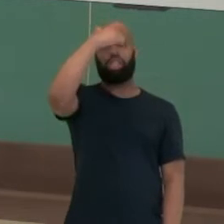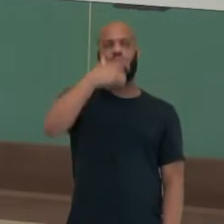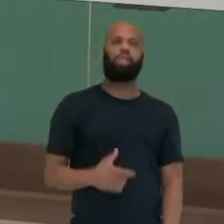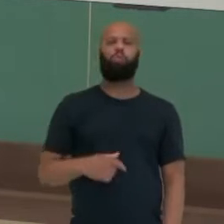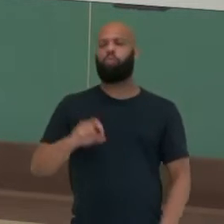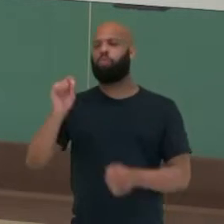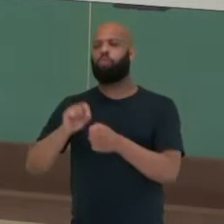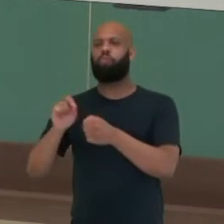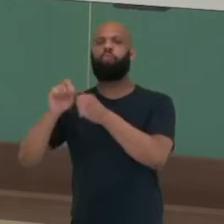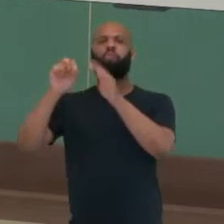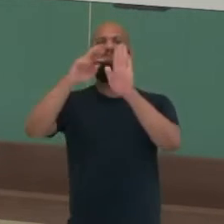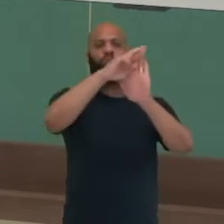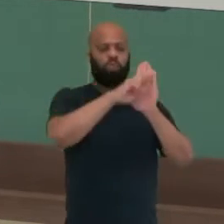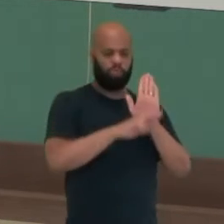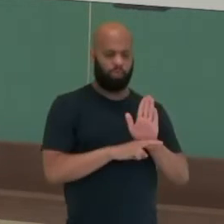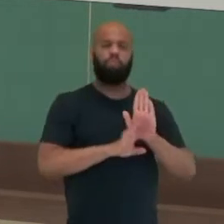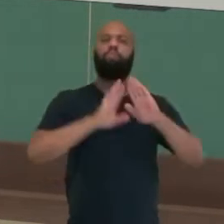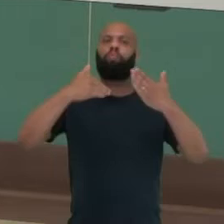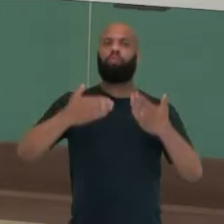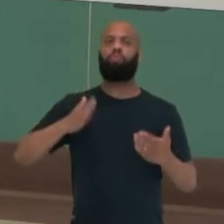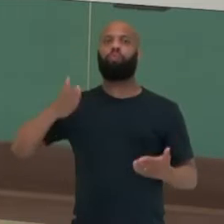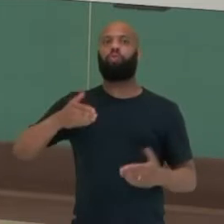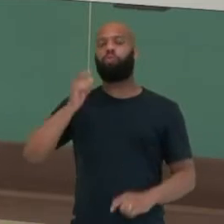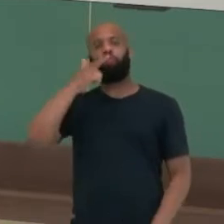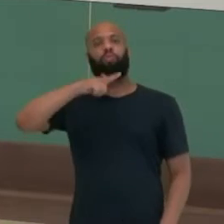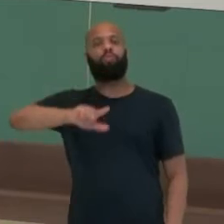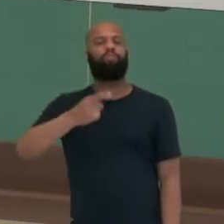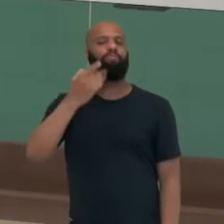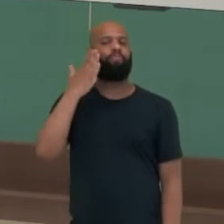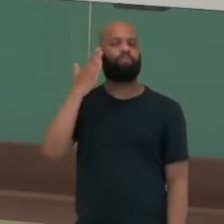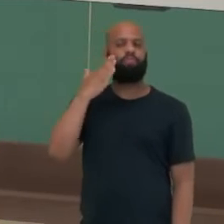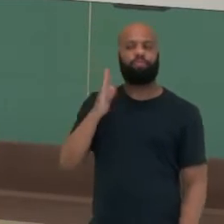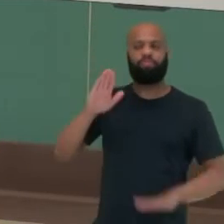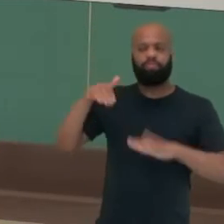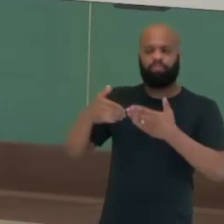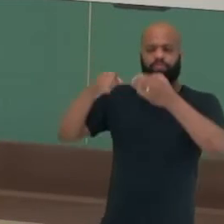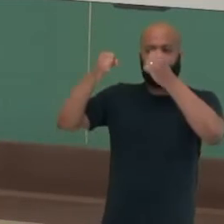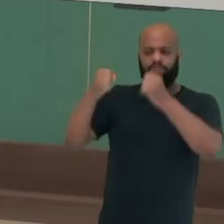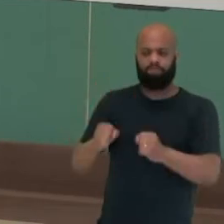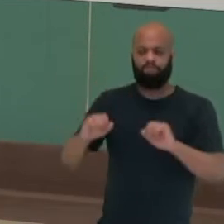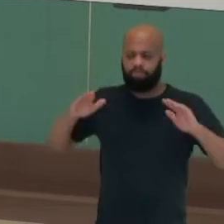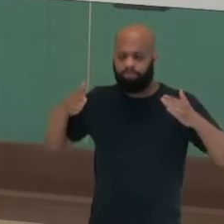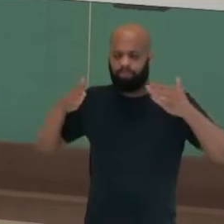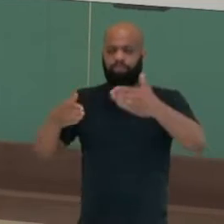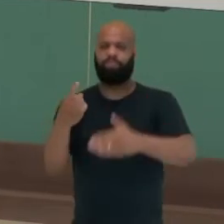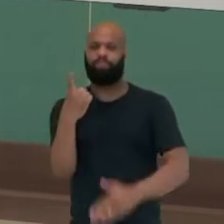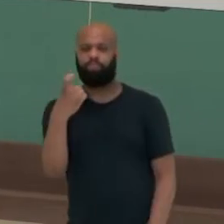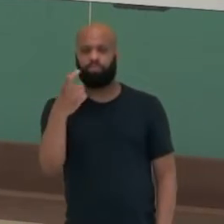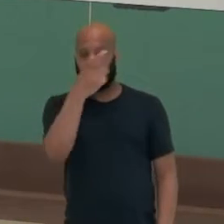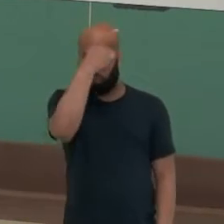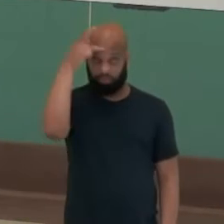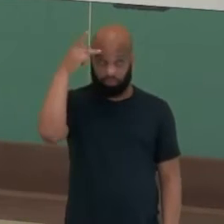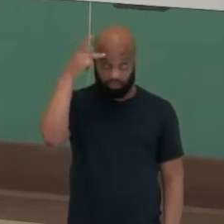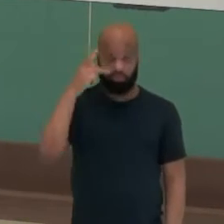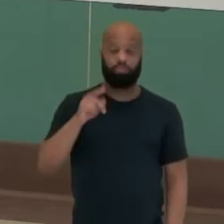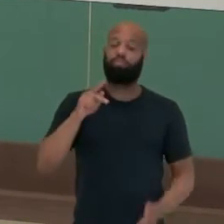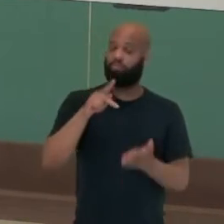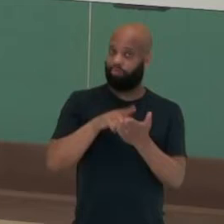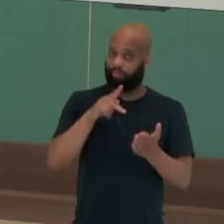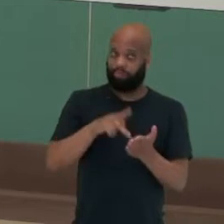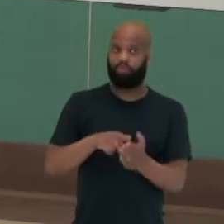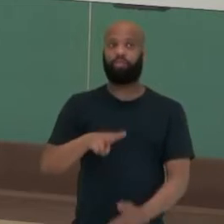as regras. Então aí, já pra gente pensar, será que o poder concentrado nas mãos de uma pessoa de